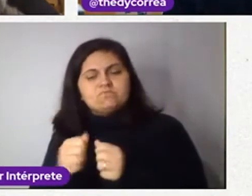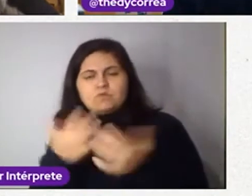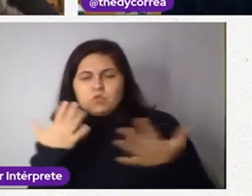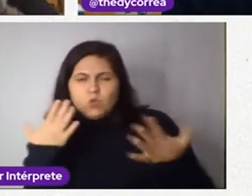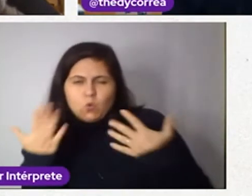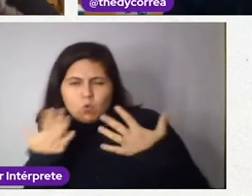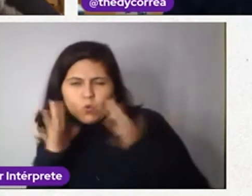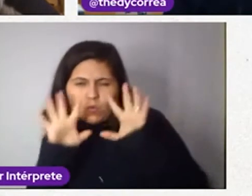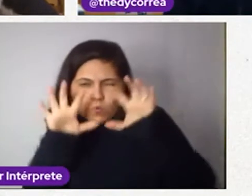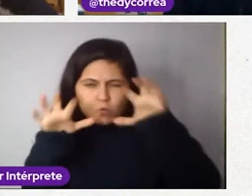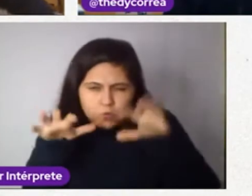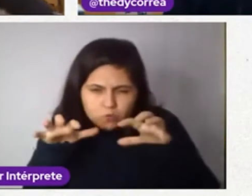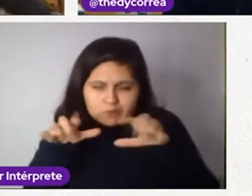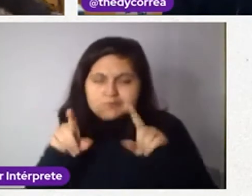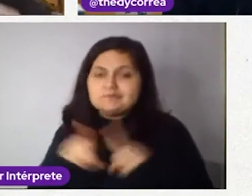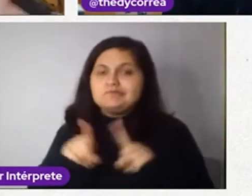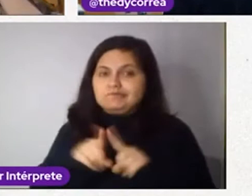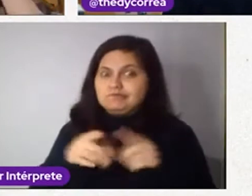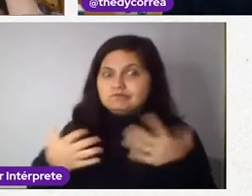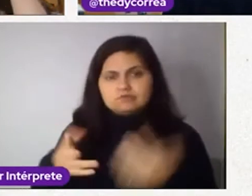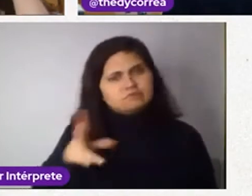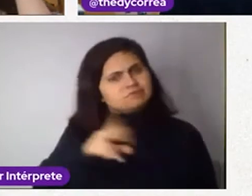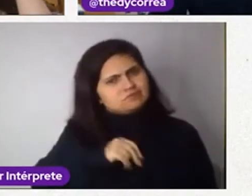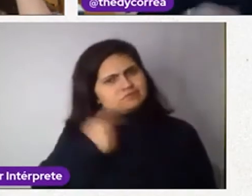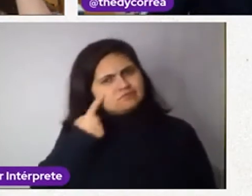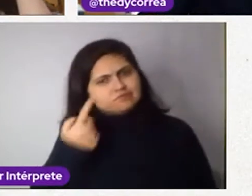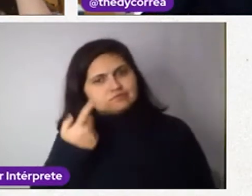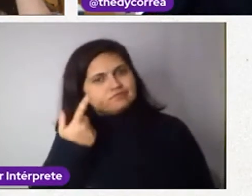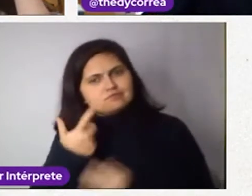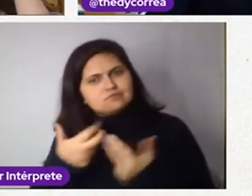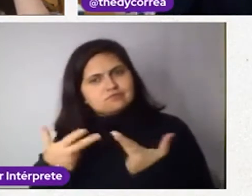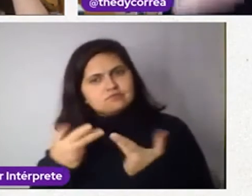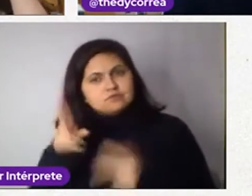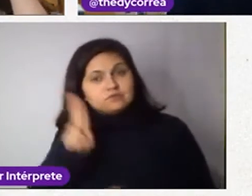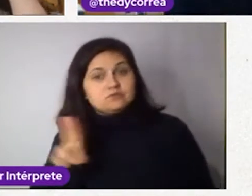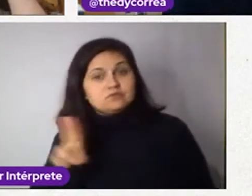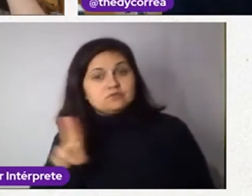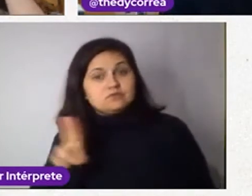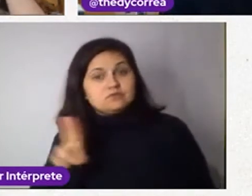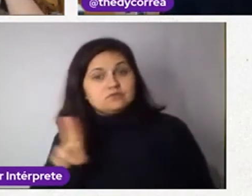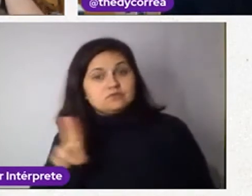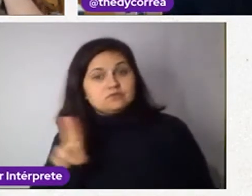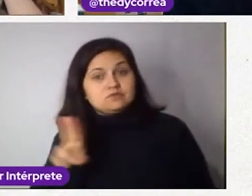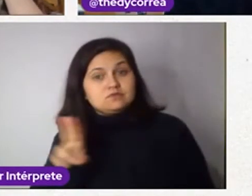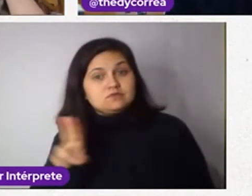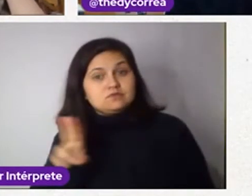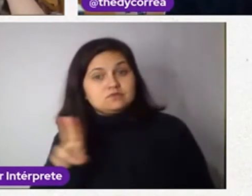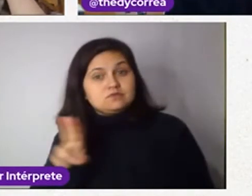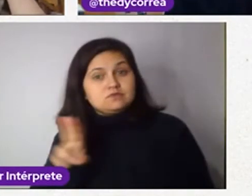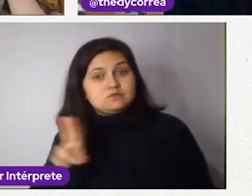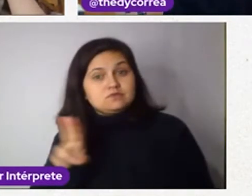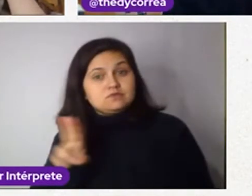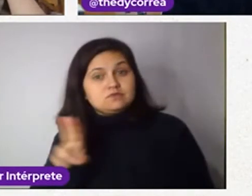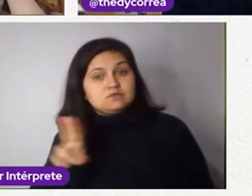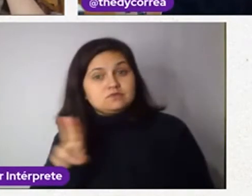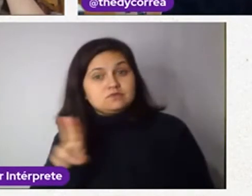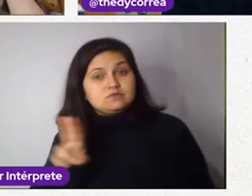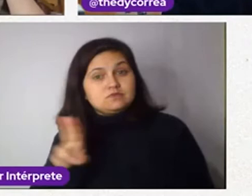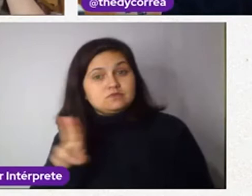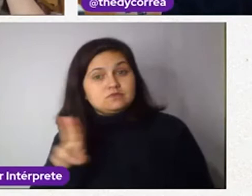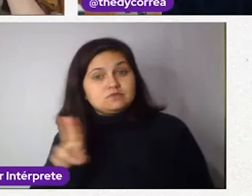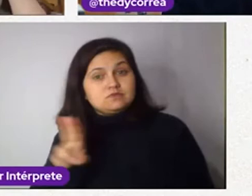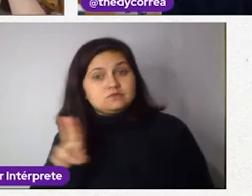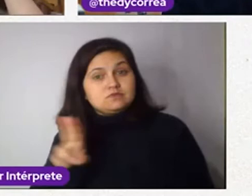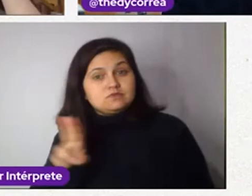terror, que é uma coisa que não é muito usual, assim, né, da gente sair por aí trabalhando isso, mas é